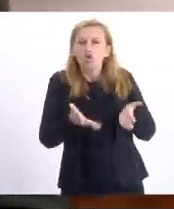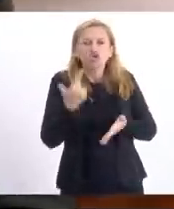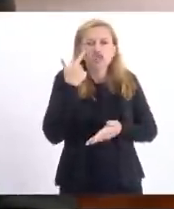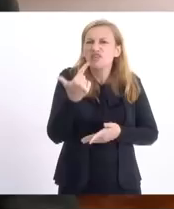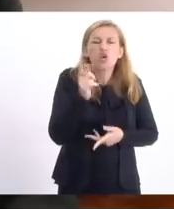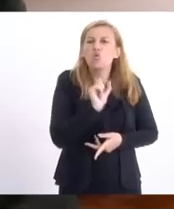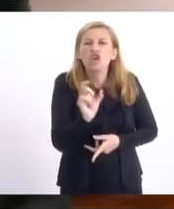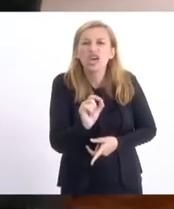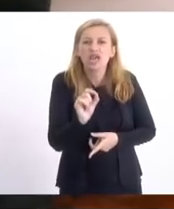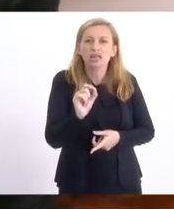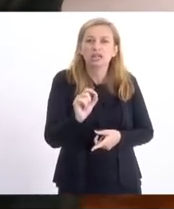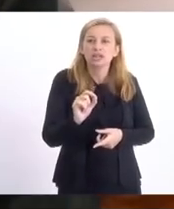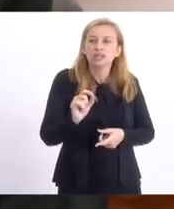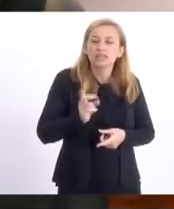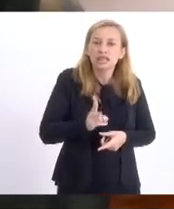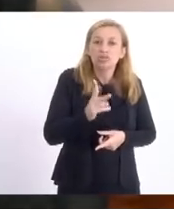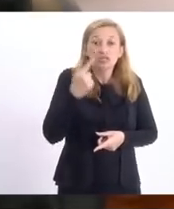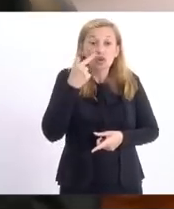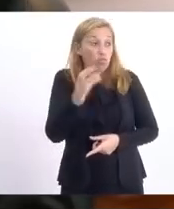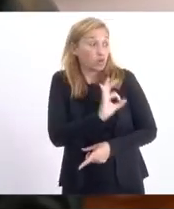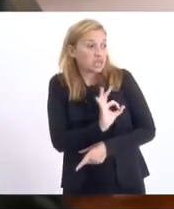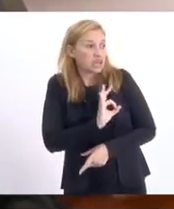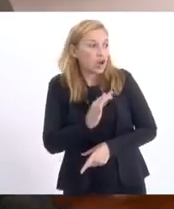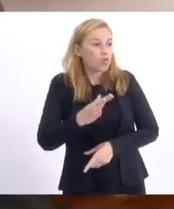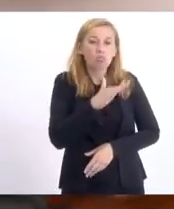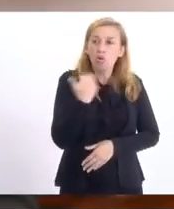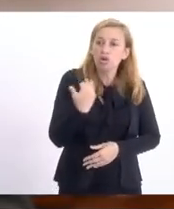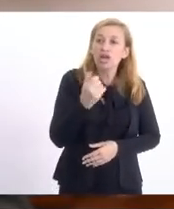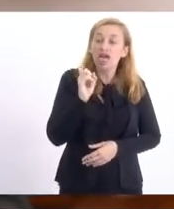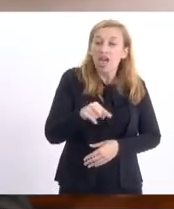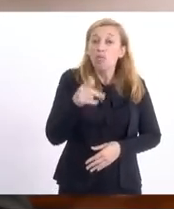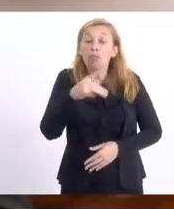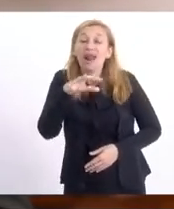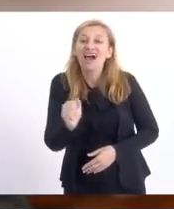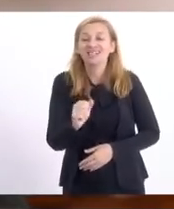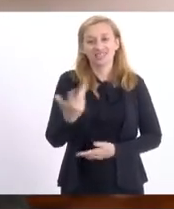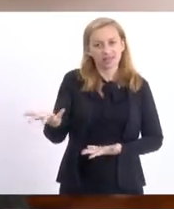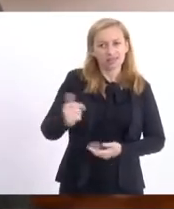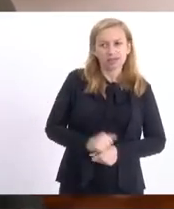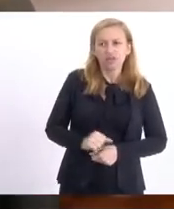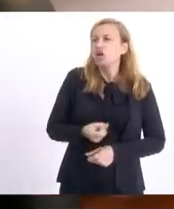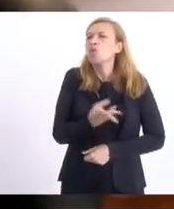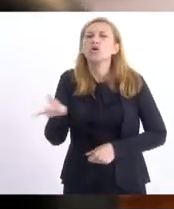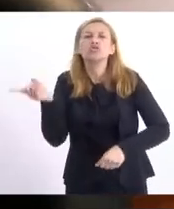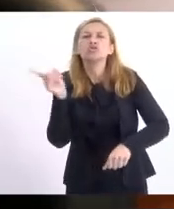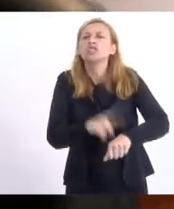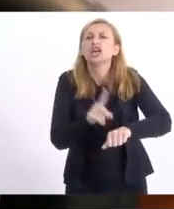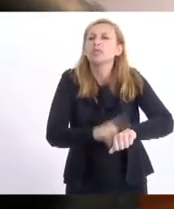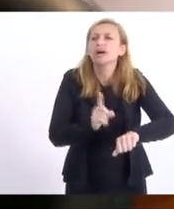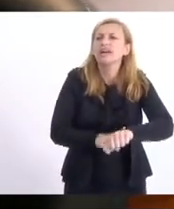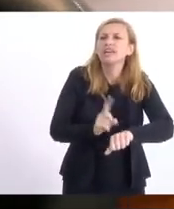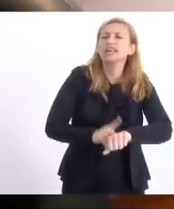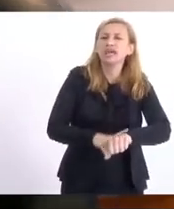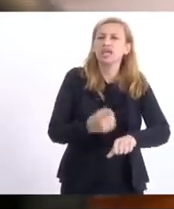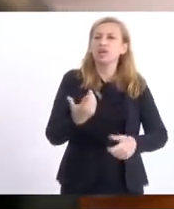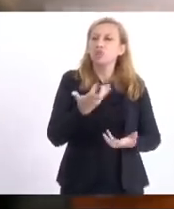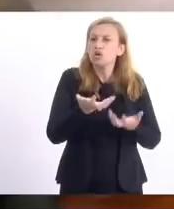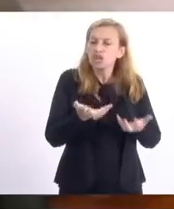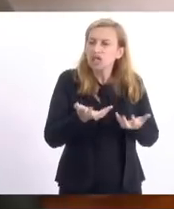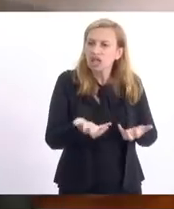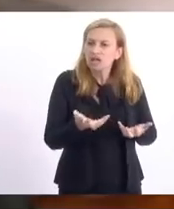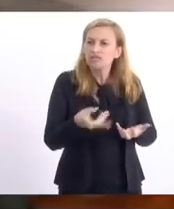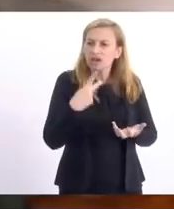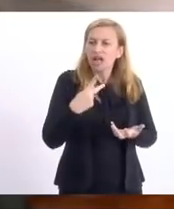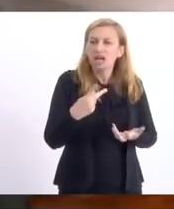vê, toda hora quando você vê um policial morto, é um praça normalmente. Há quanto tempo não estou aqui orando, não quero jamais, que nós